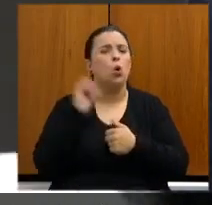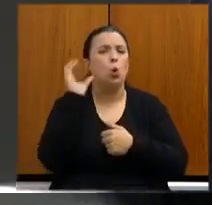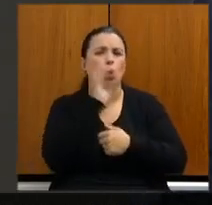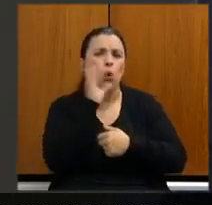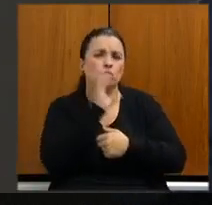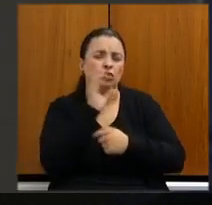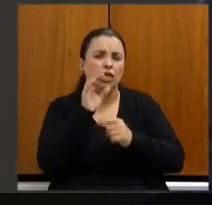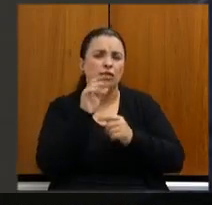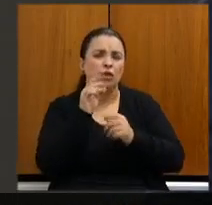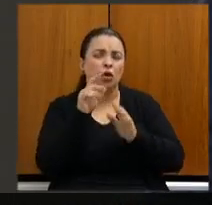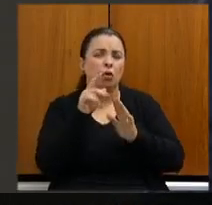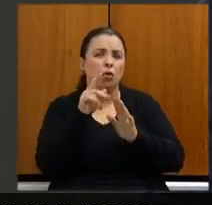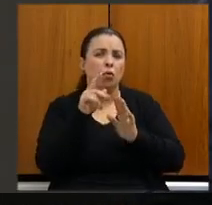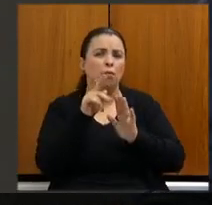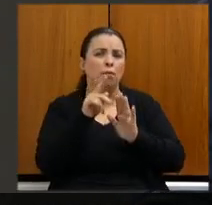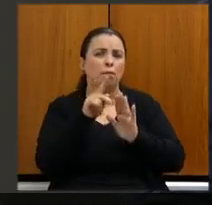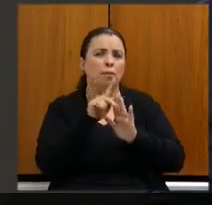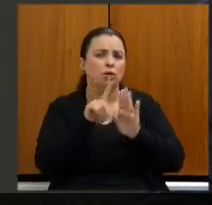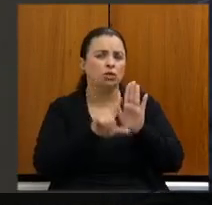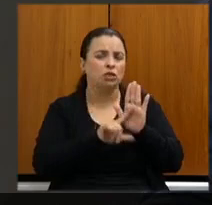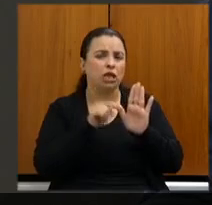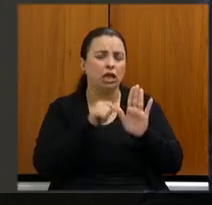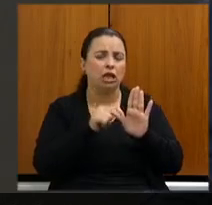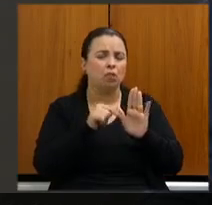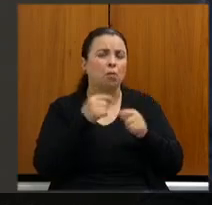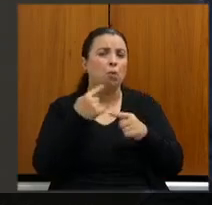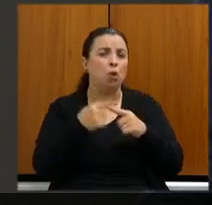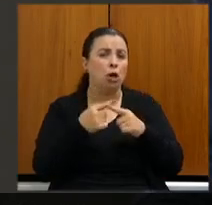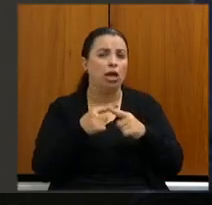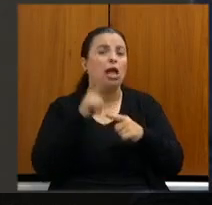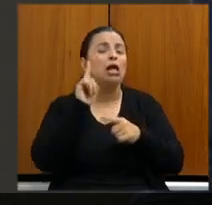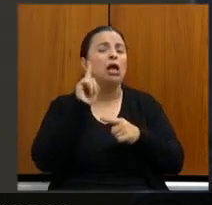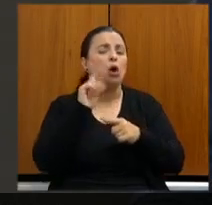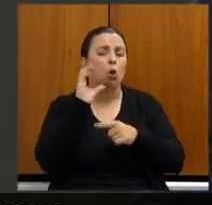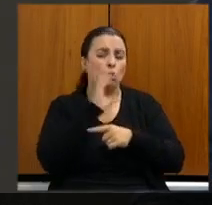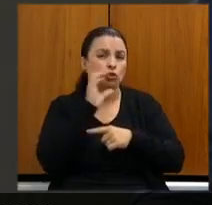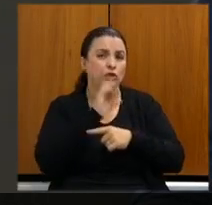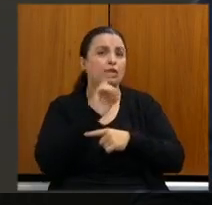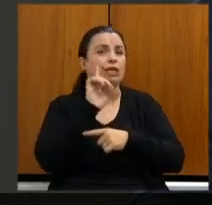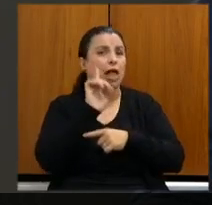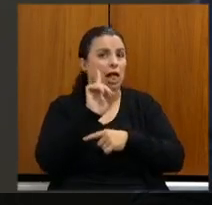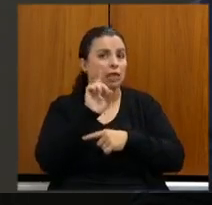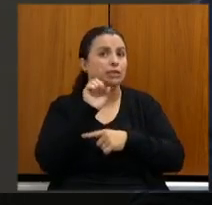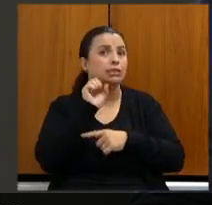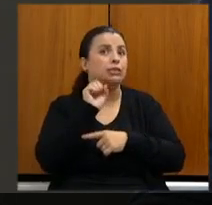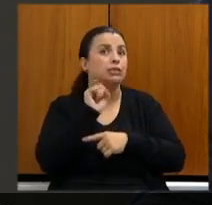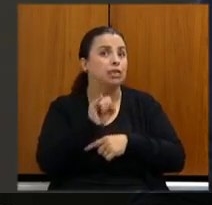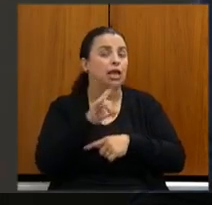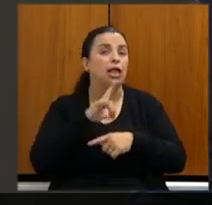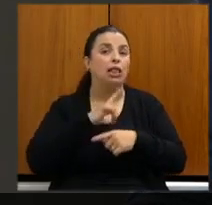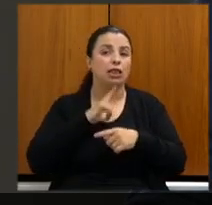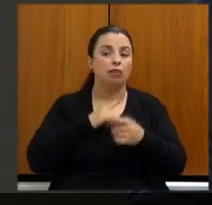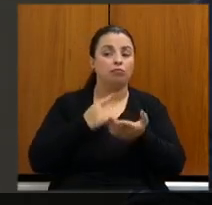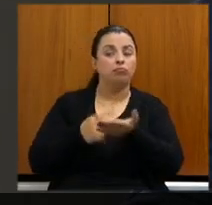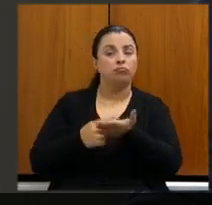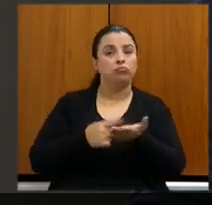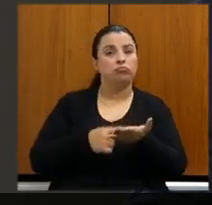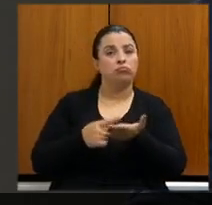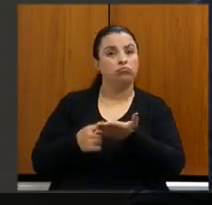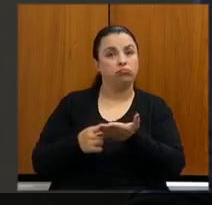projeto a sua tramitação ela via de regra ela é feita em comum acordo com o poder legislativo